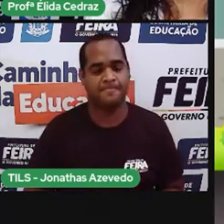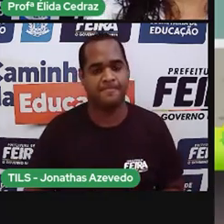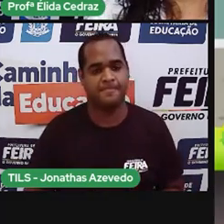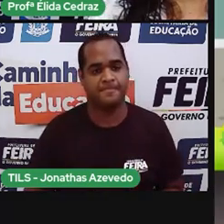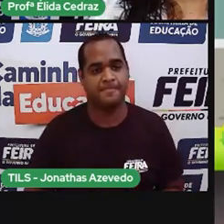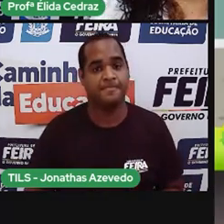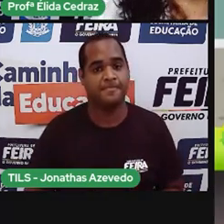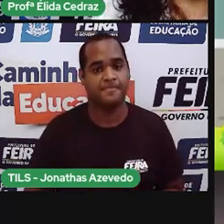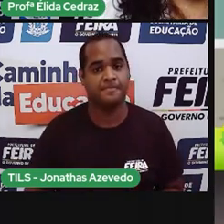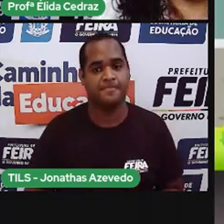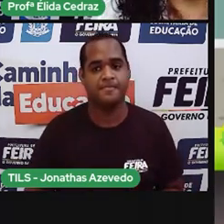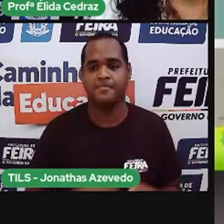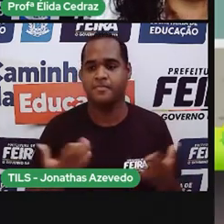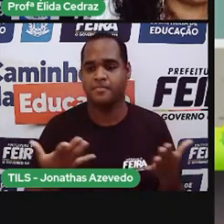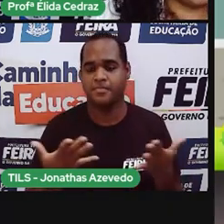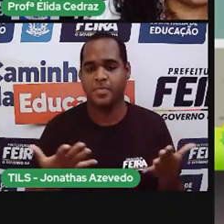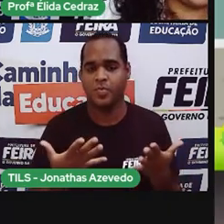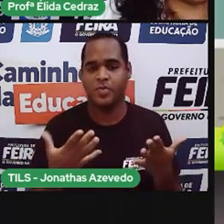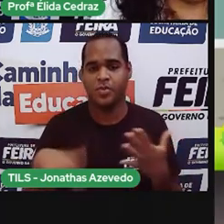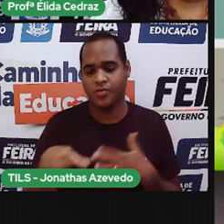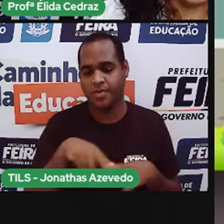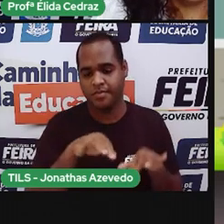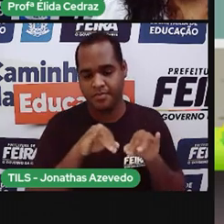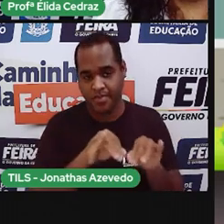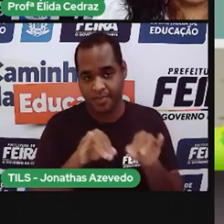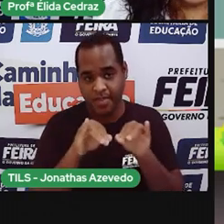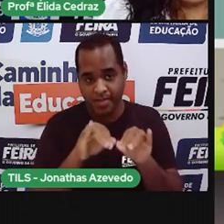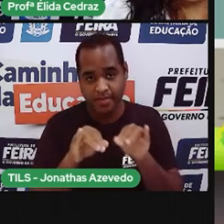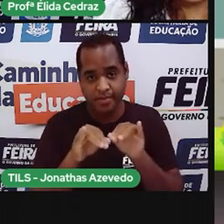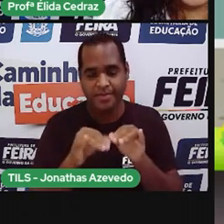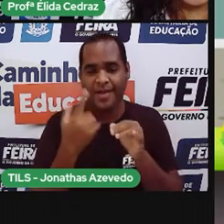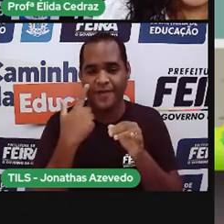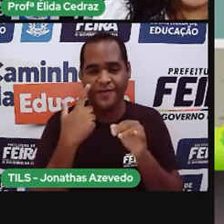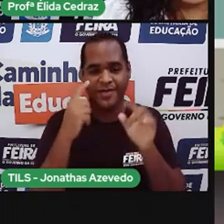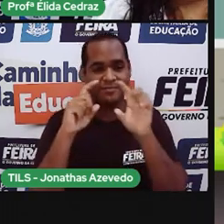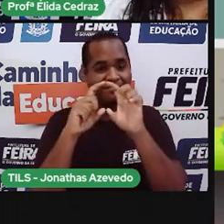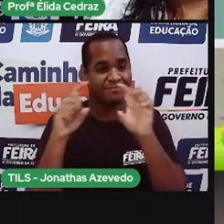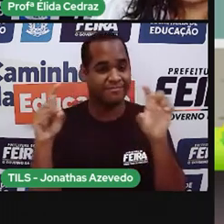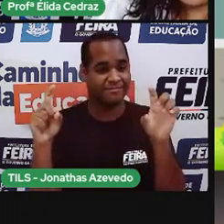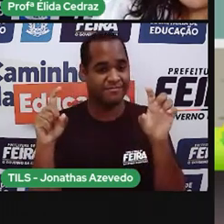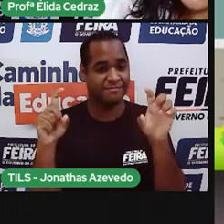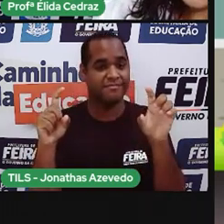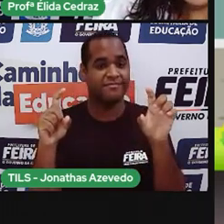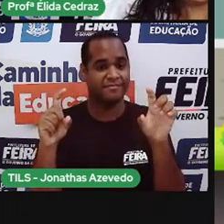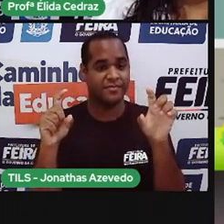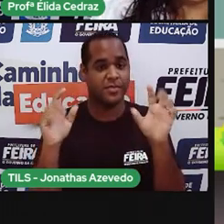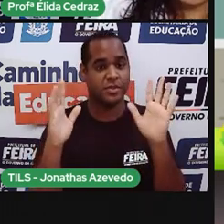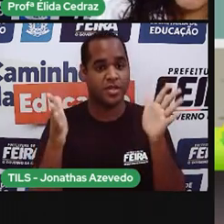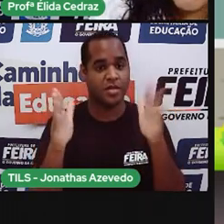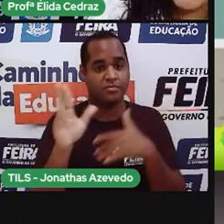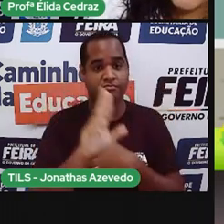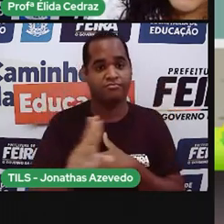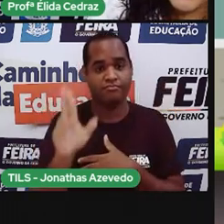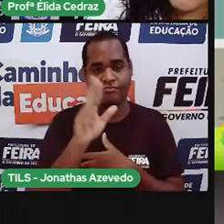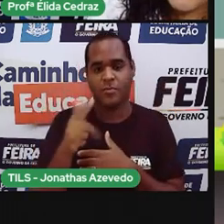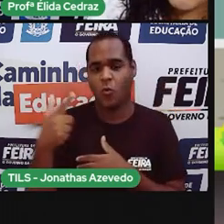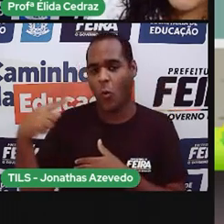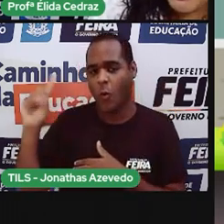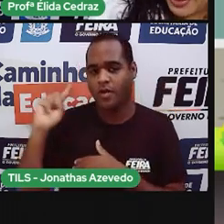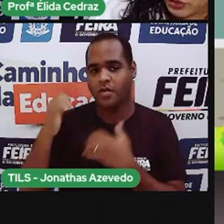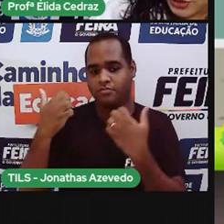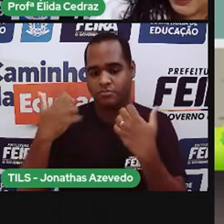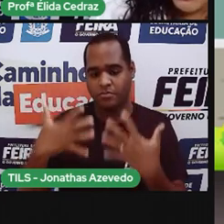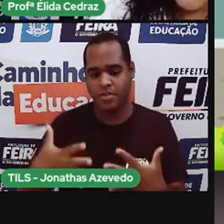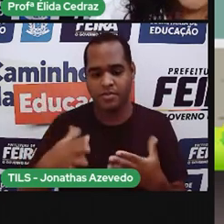Agora, nós vamos passear no supermercado. Essa imagem você já conhece. Nós utilizamos numa outra aula